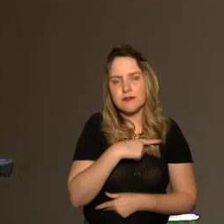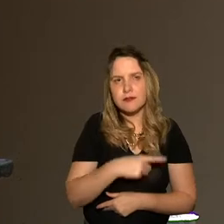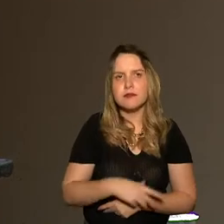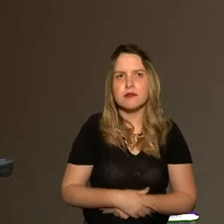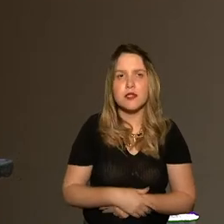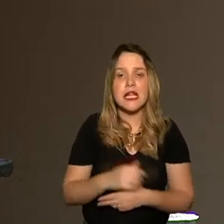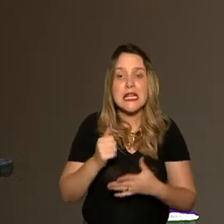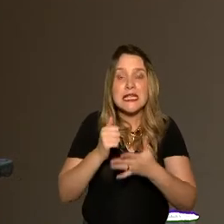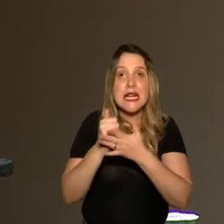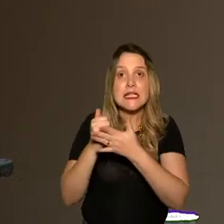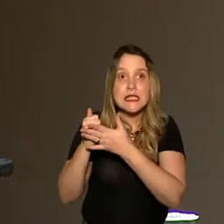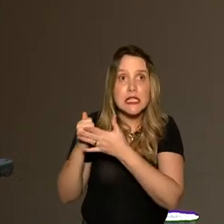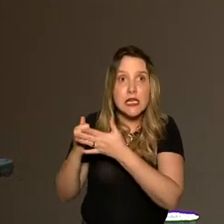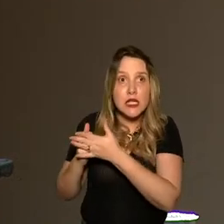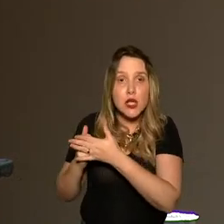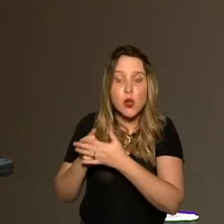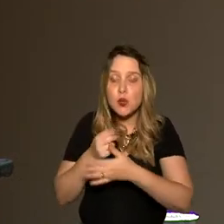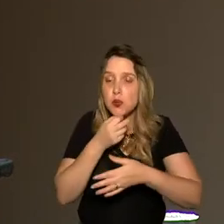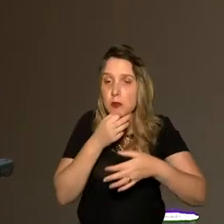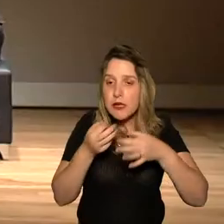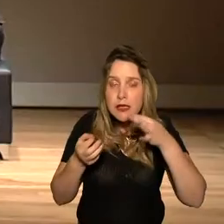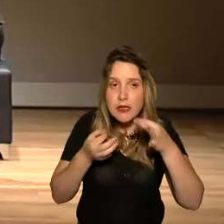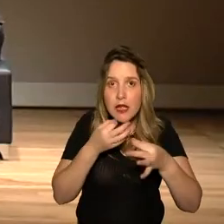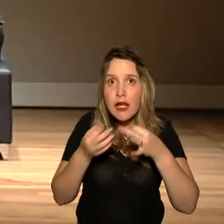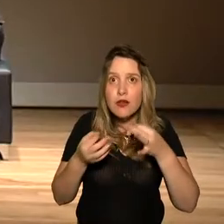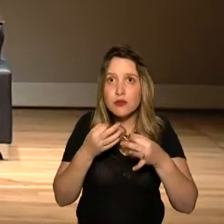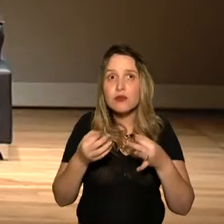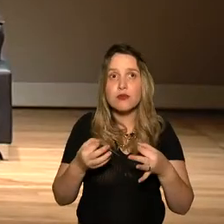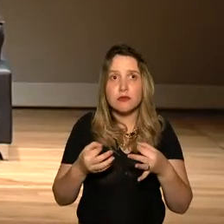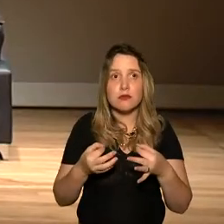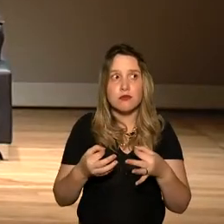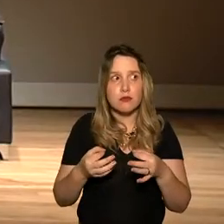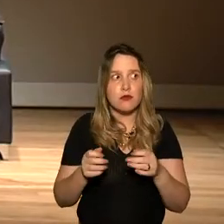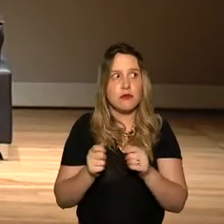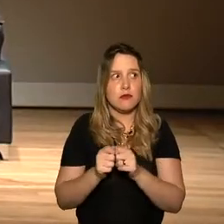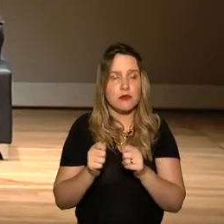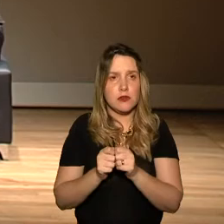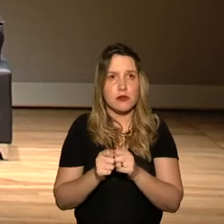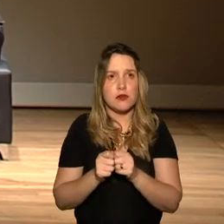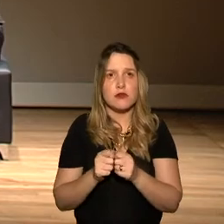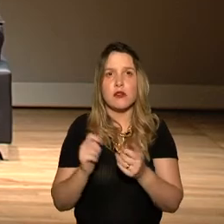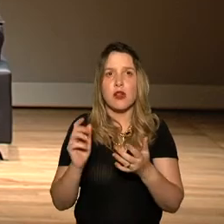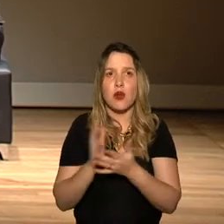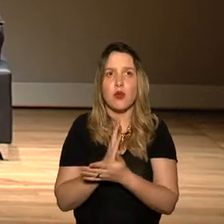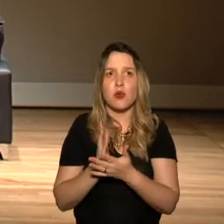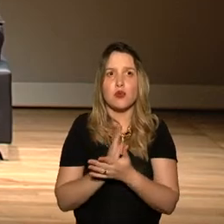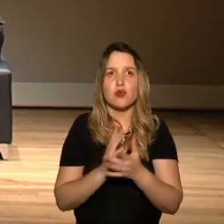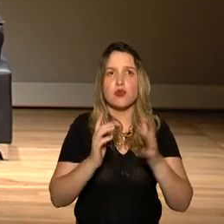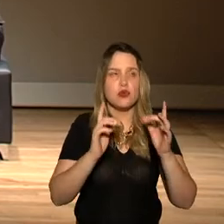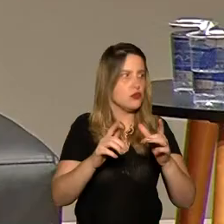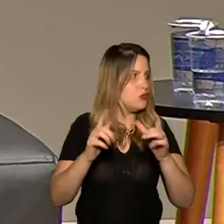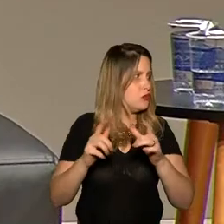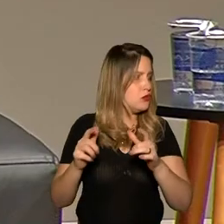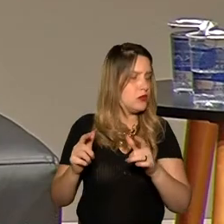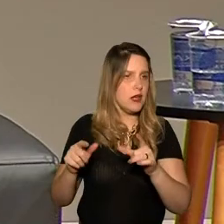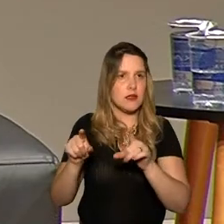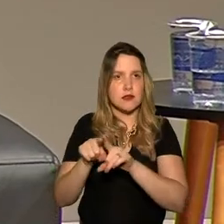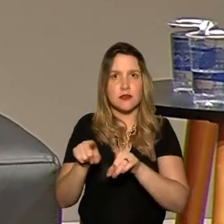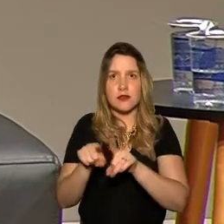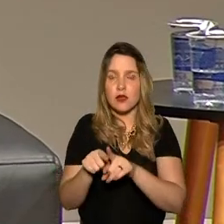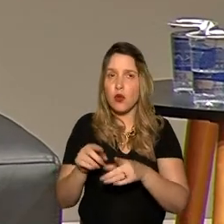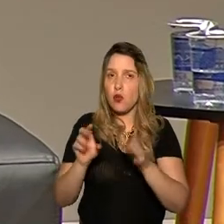trazer esse público de conectar esse público isso que Cláudia comenta né de uma concentração